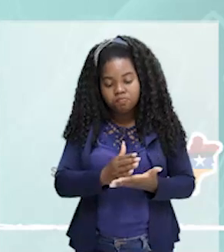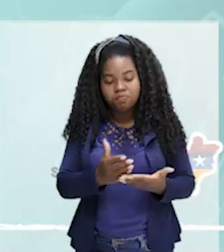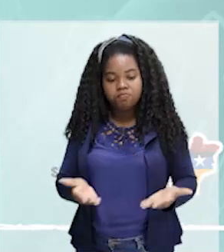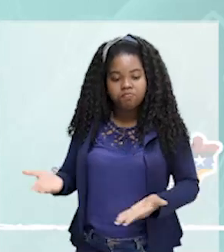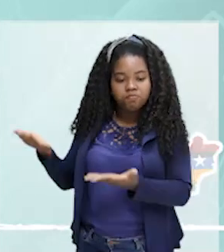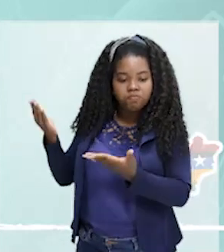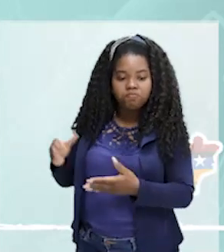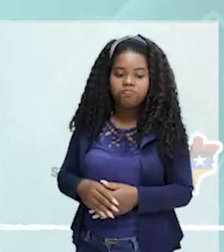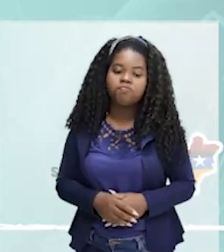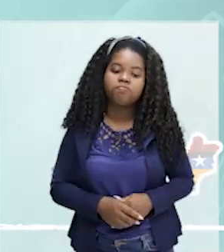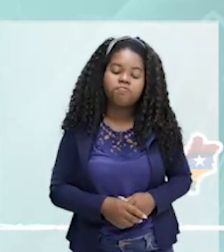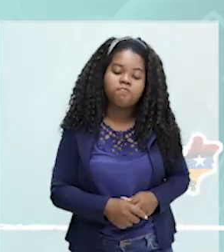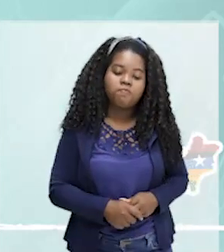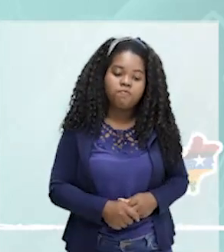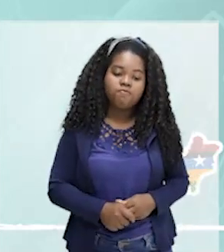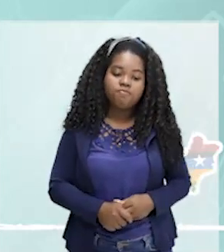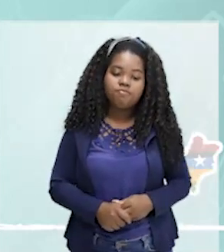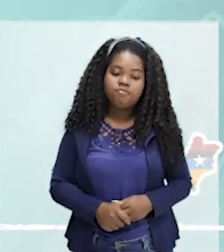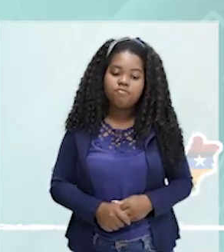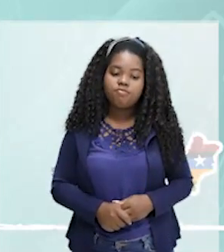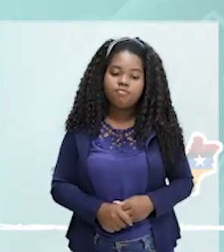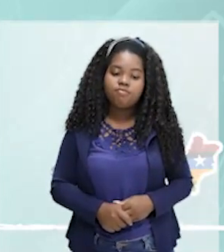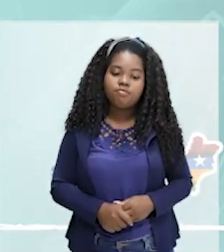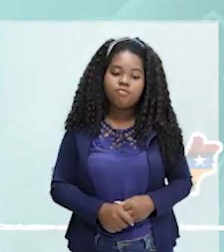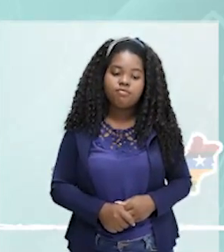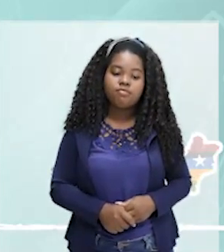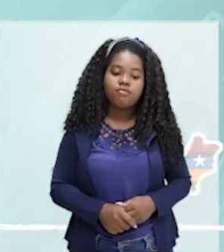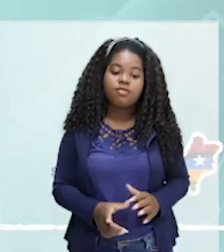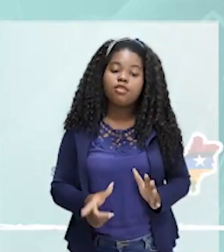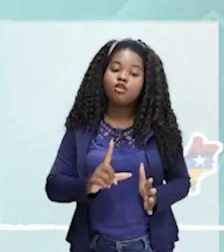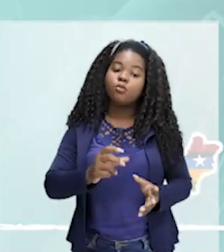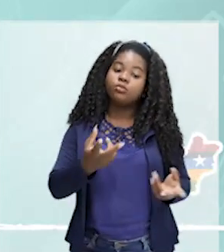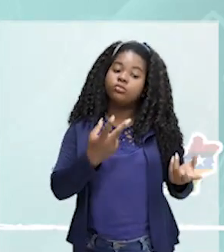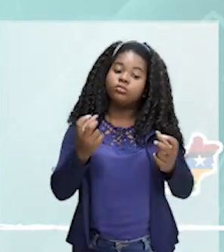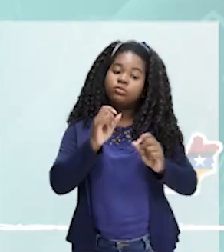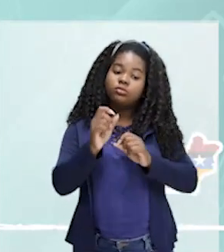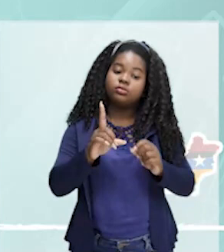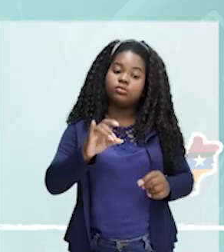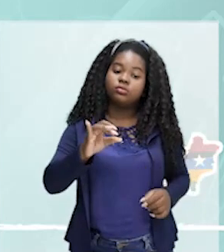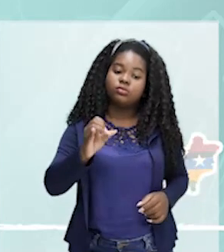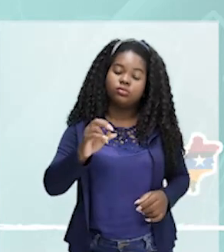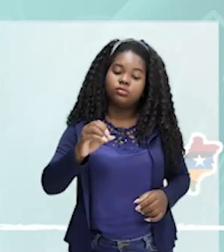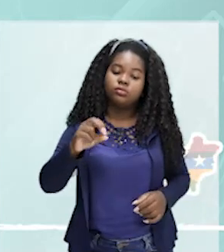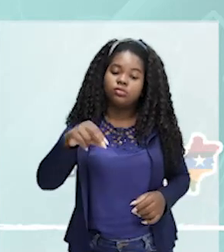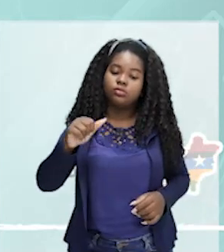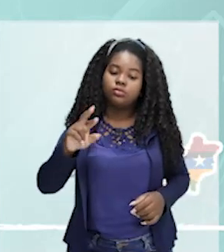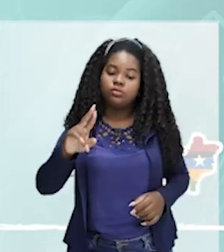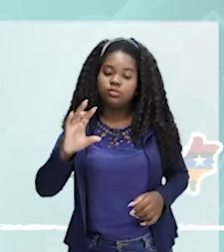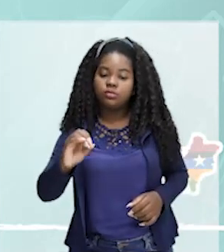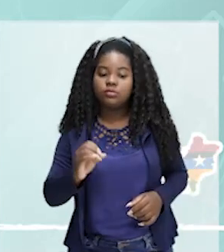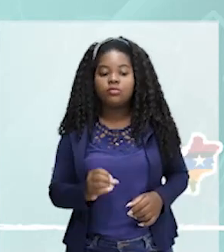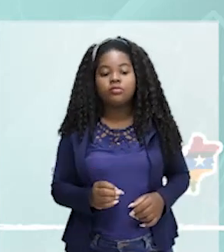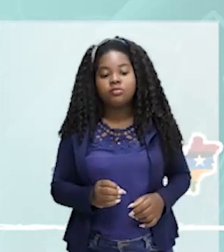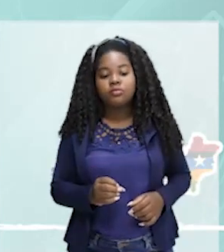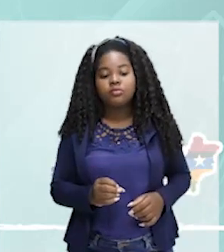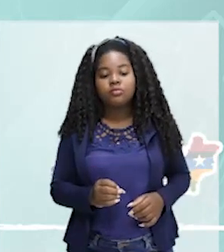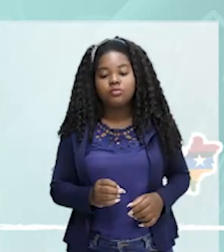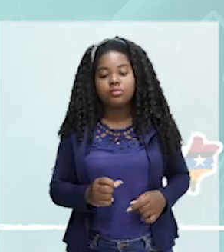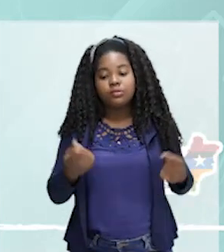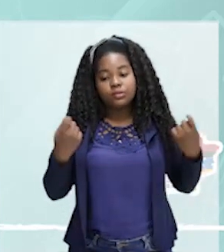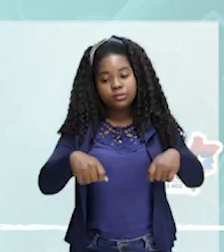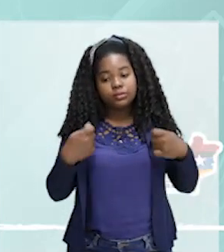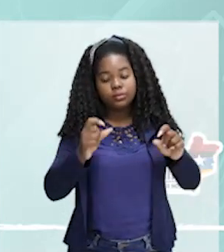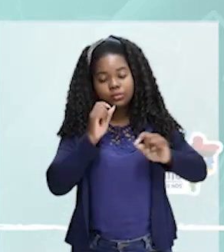verbos frasais. Então, antes de você olhá-los no dicionário, é importante que você tente considerar o contexto.